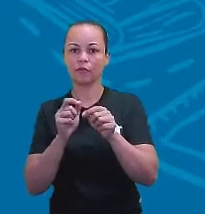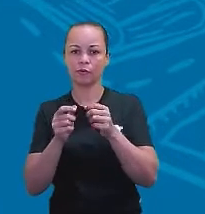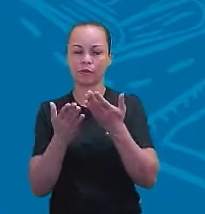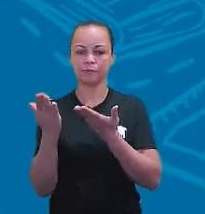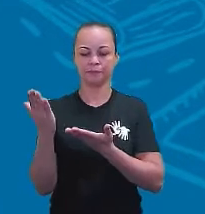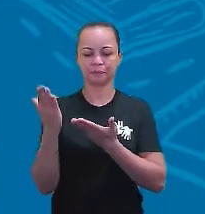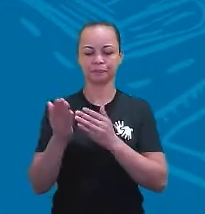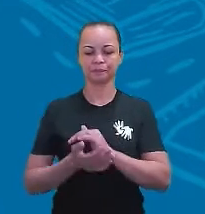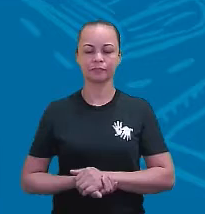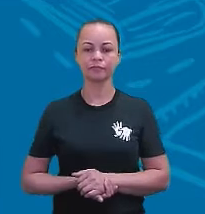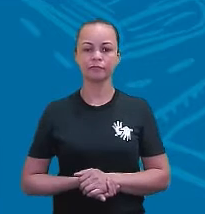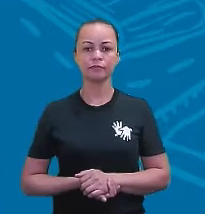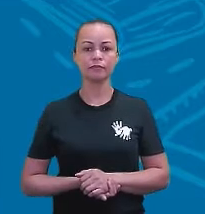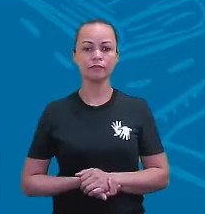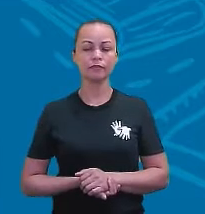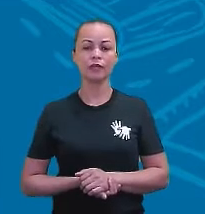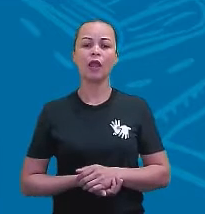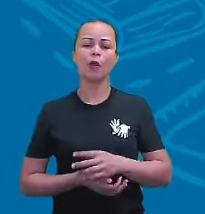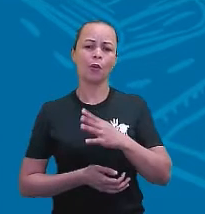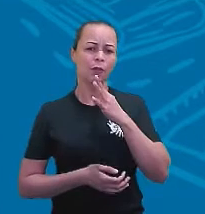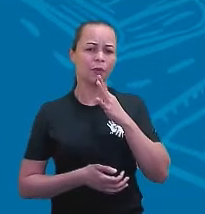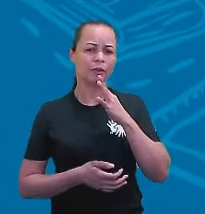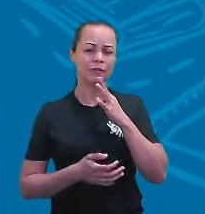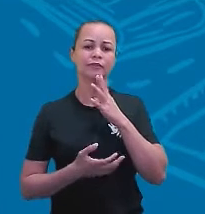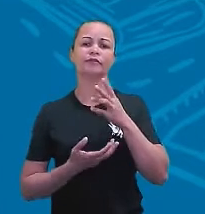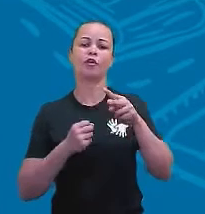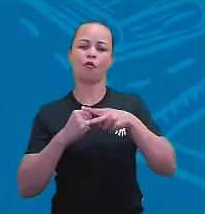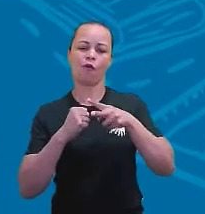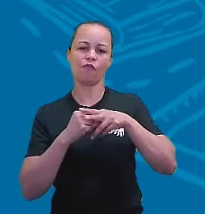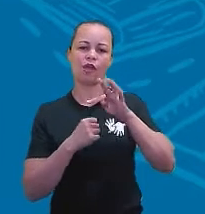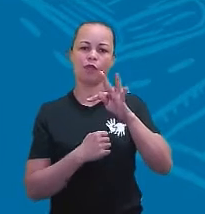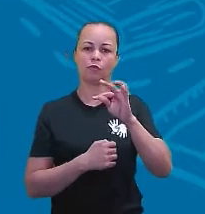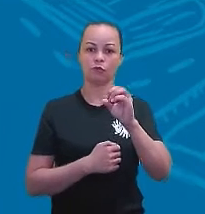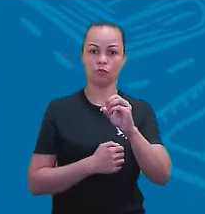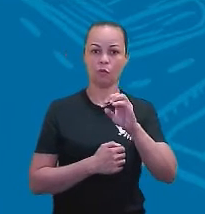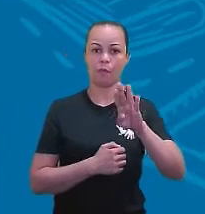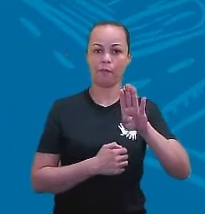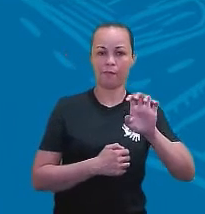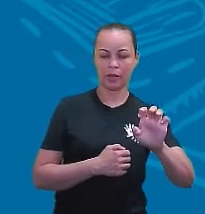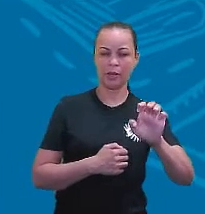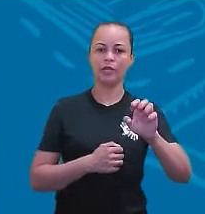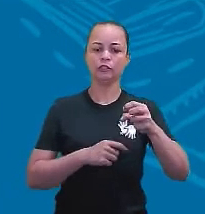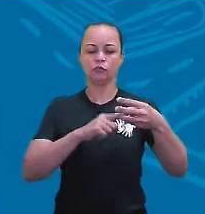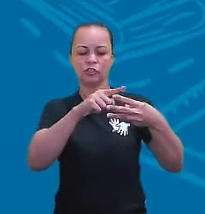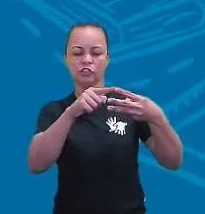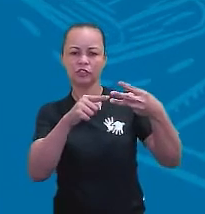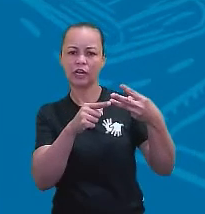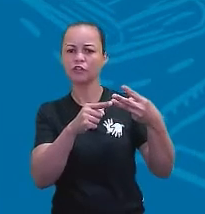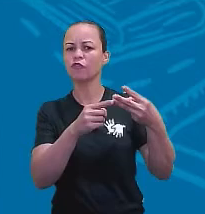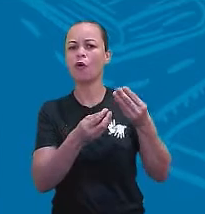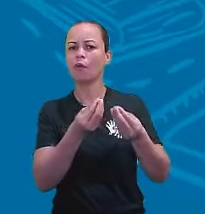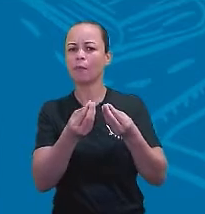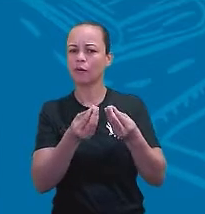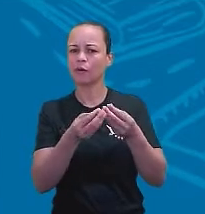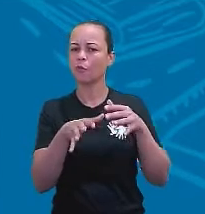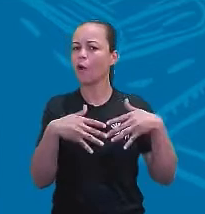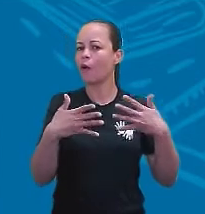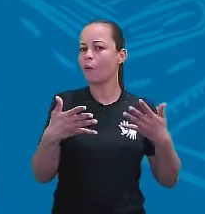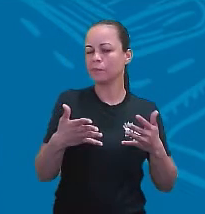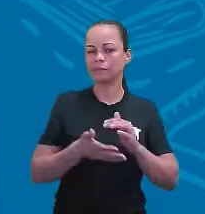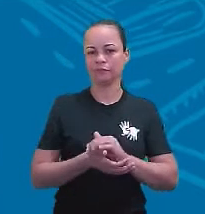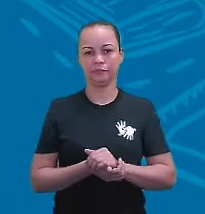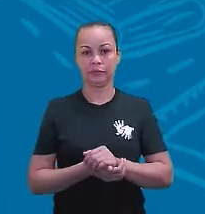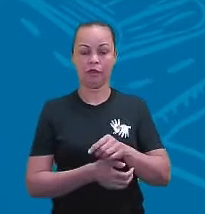ó. Reconhecer o verbo to be e suas três formas. Quais são as três formas?